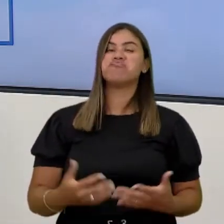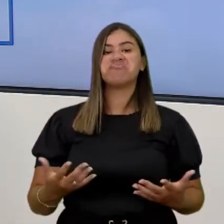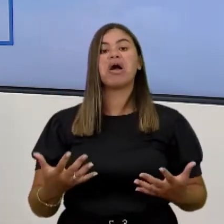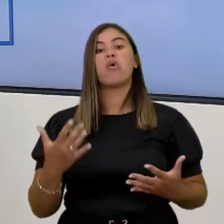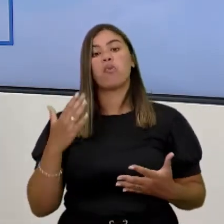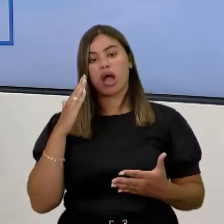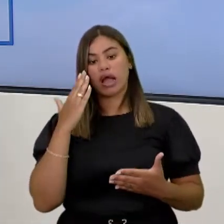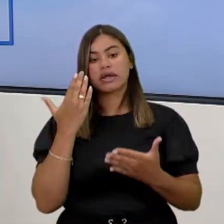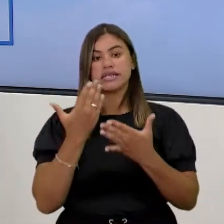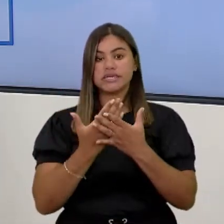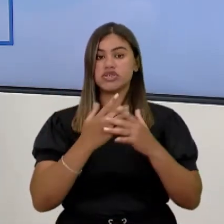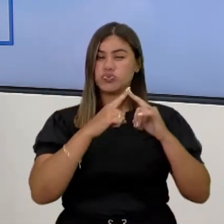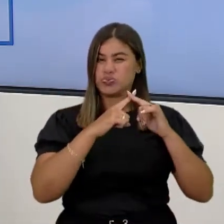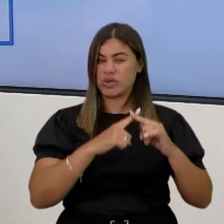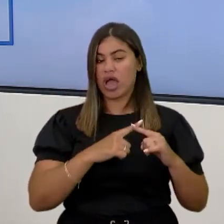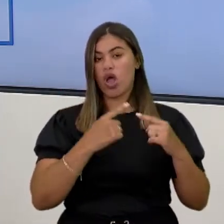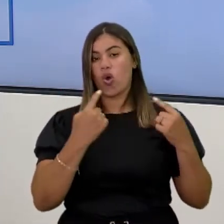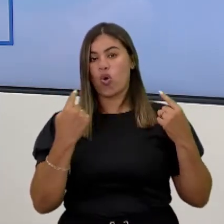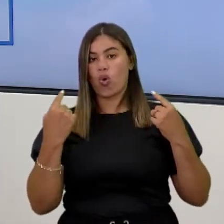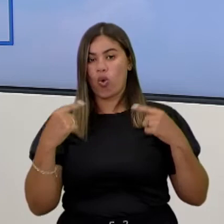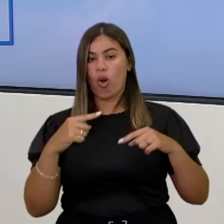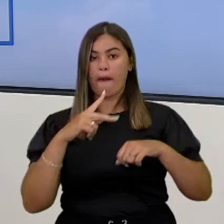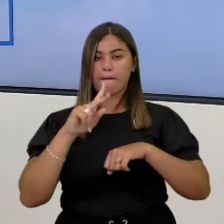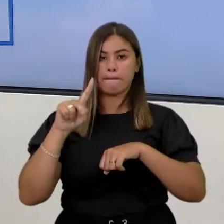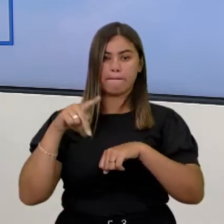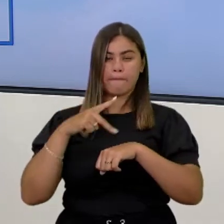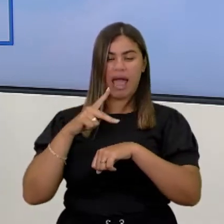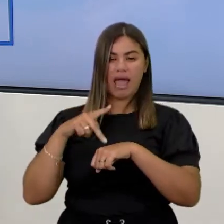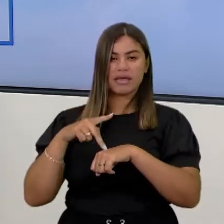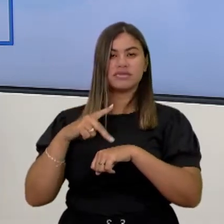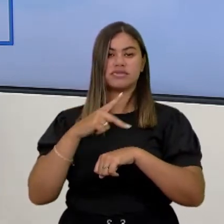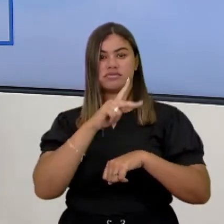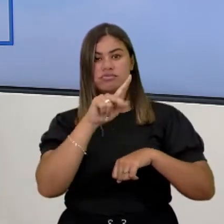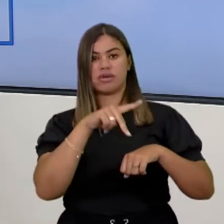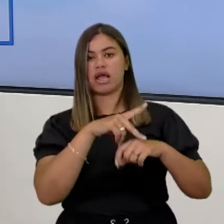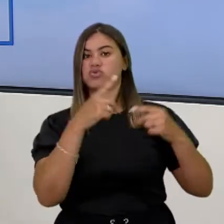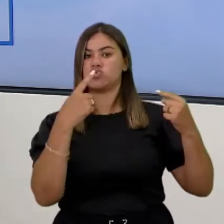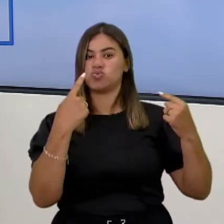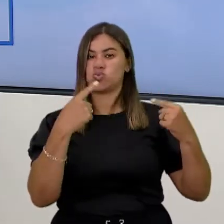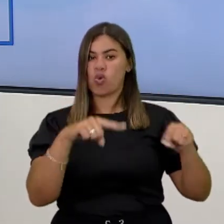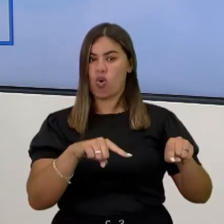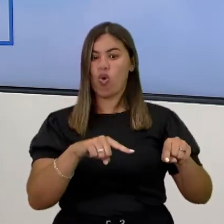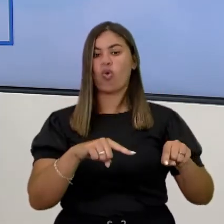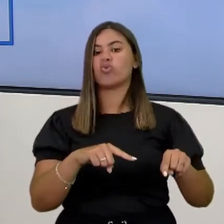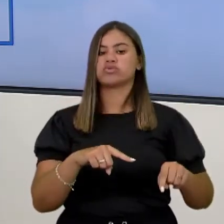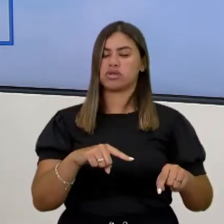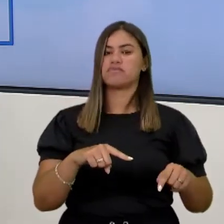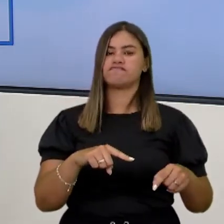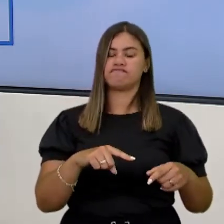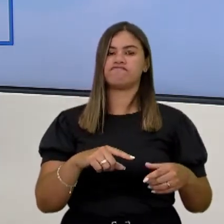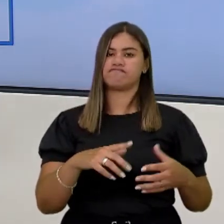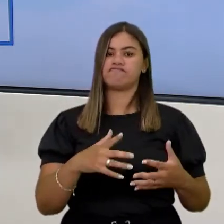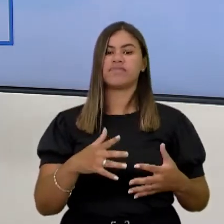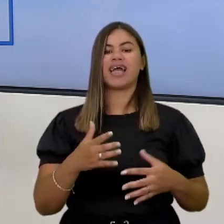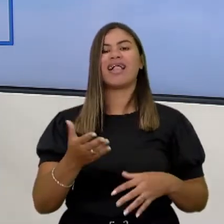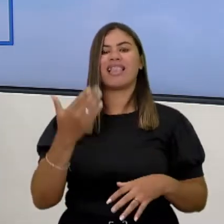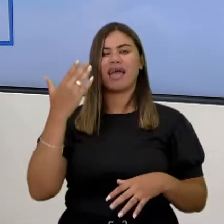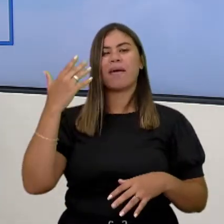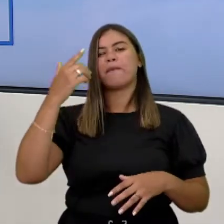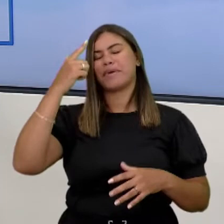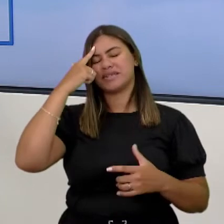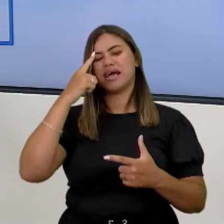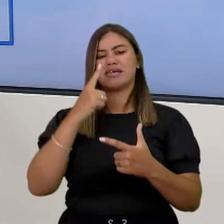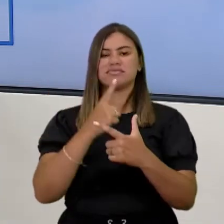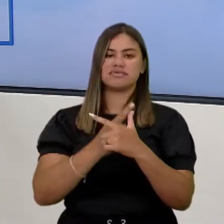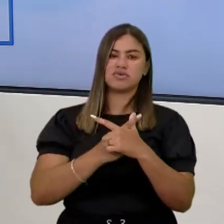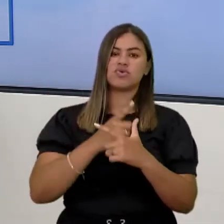uma das maiores potências do mundo, potência bélica, né, que protagonizou Guerra Fria, sendo ainda a União Soviética com os Estados